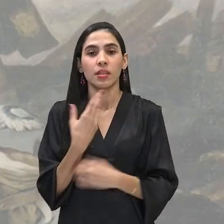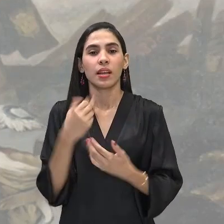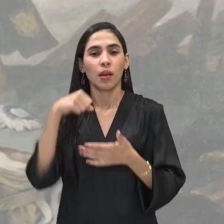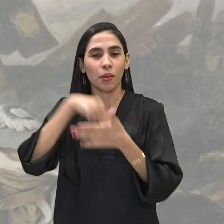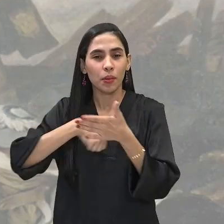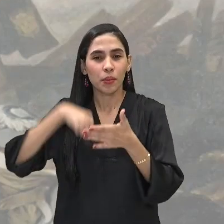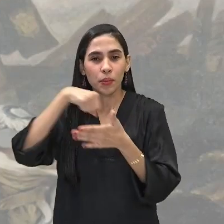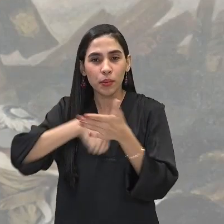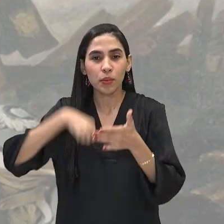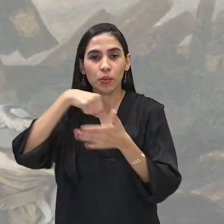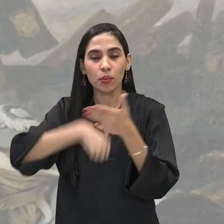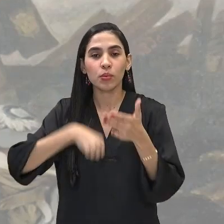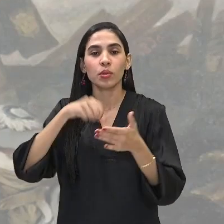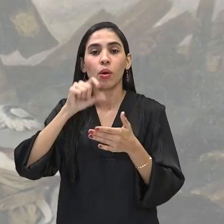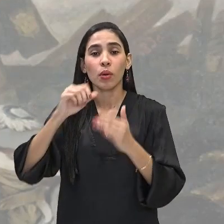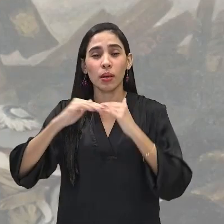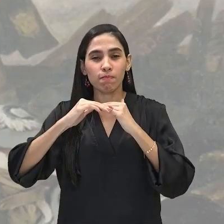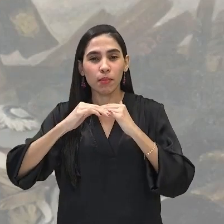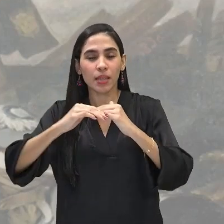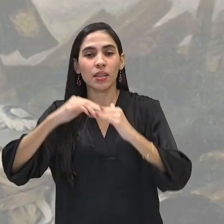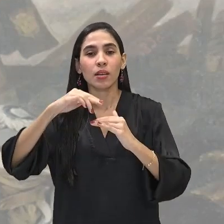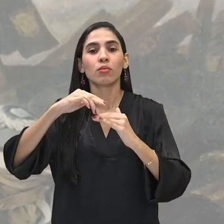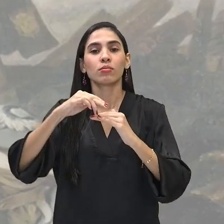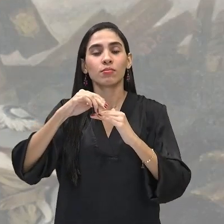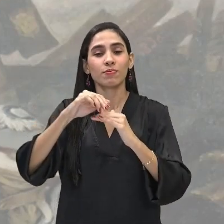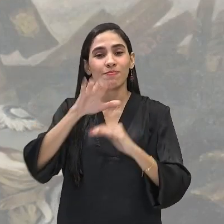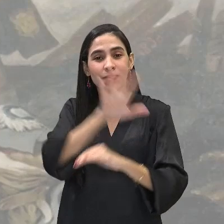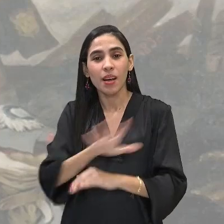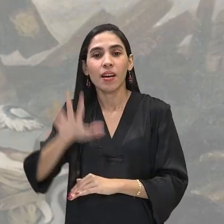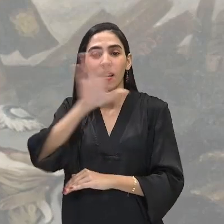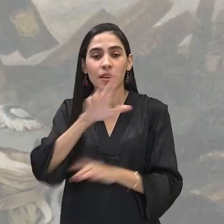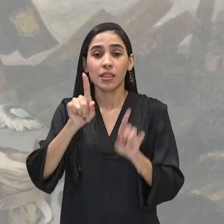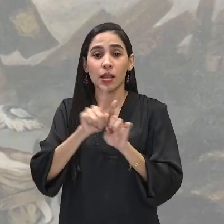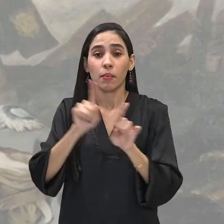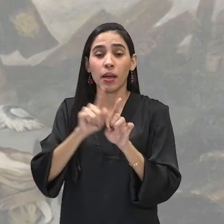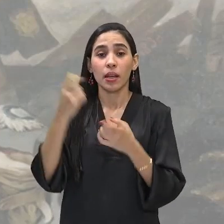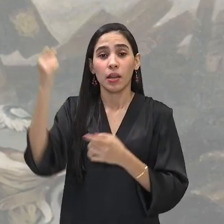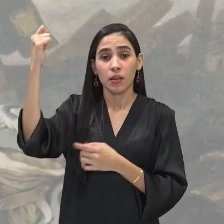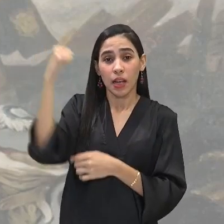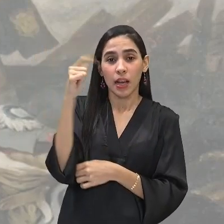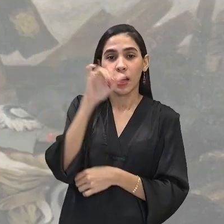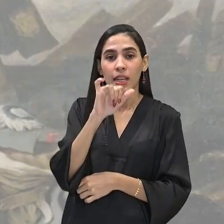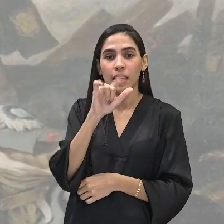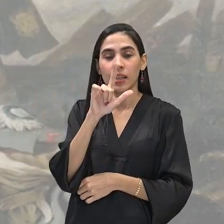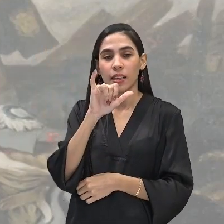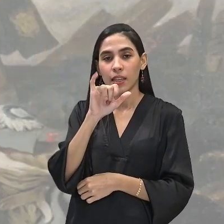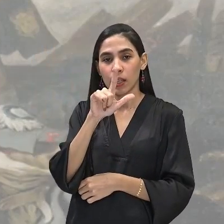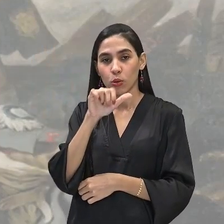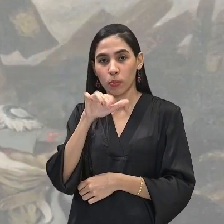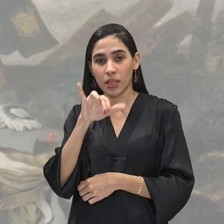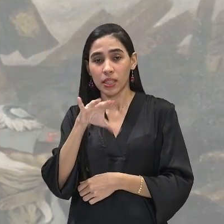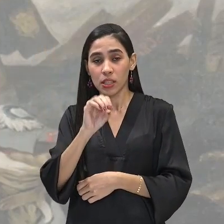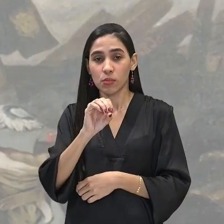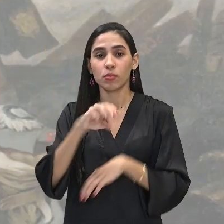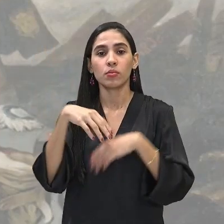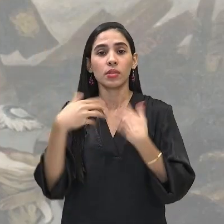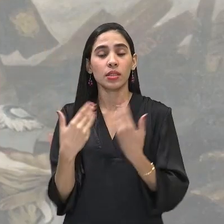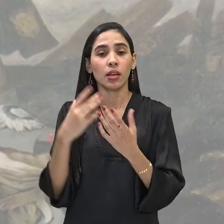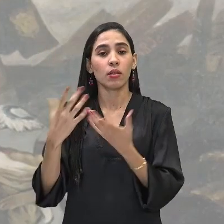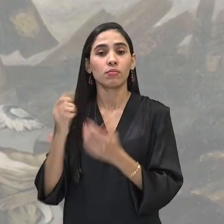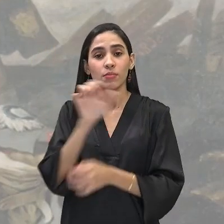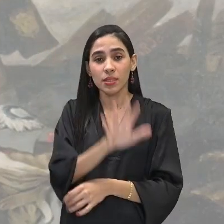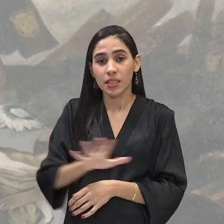lutam aí pelo nacionalismo e esse iluminismo. Então, diante desse cenário, desse